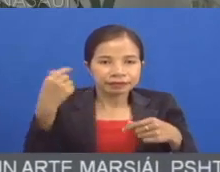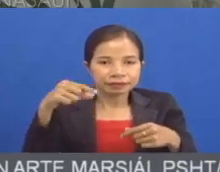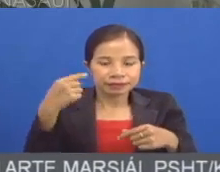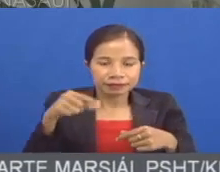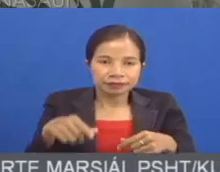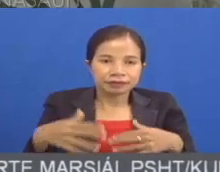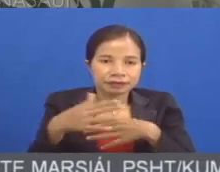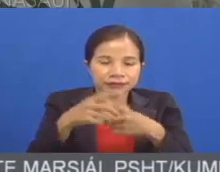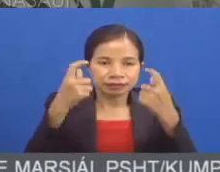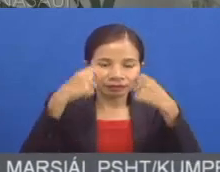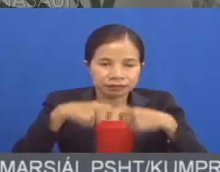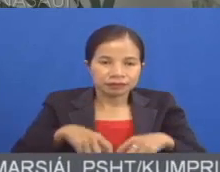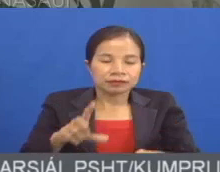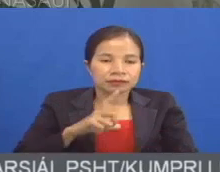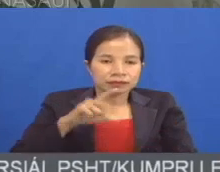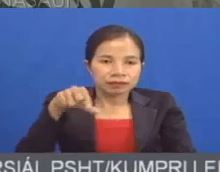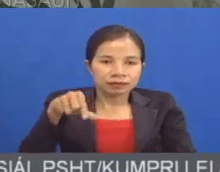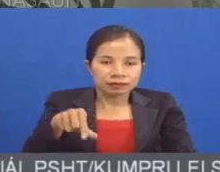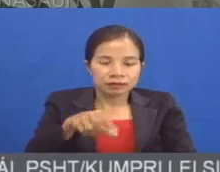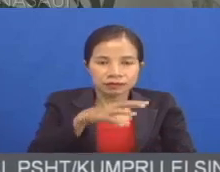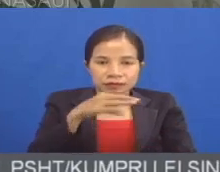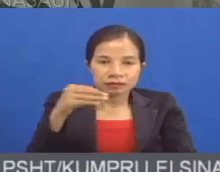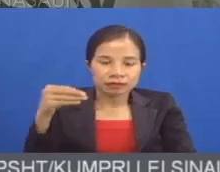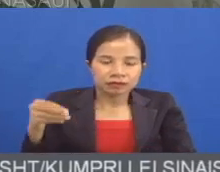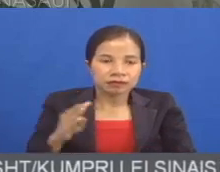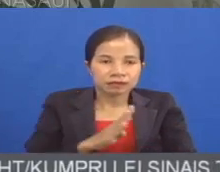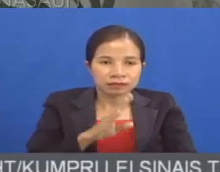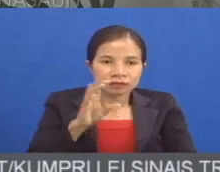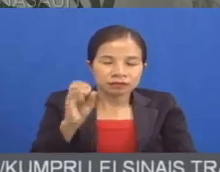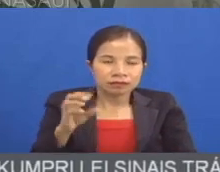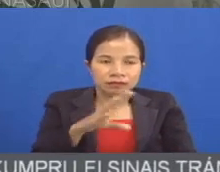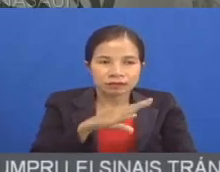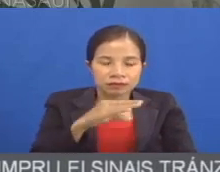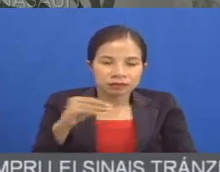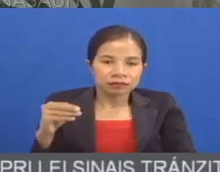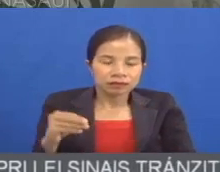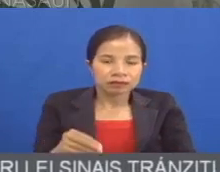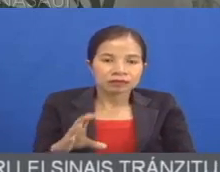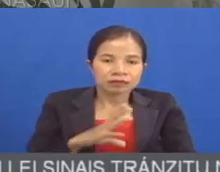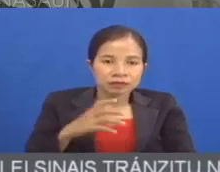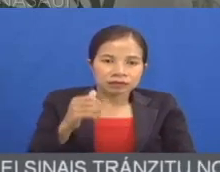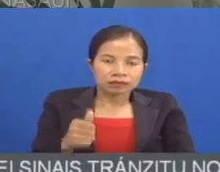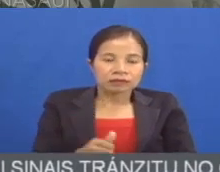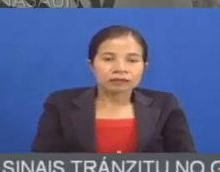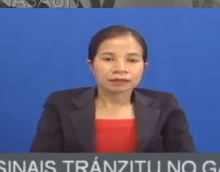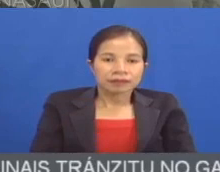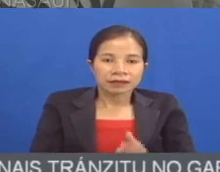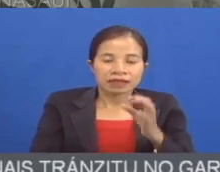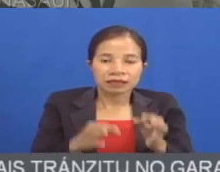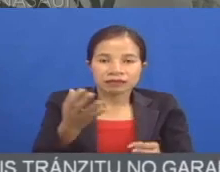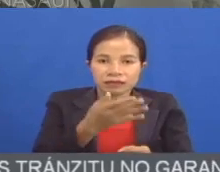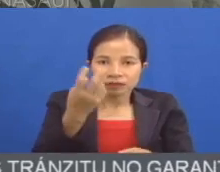iha tasi ibung alikisa nomos iha bobonaru nomos iha kovalima nebe kari kita bot